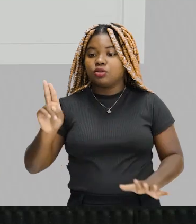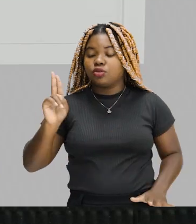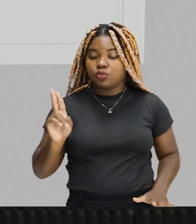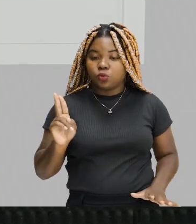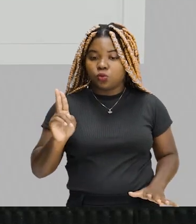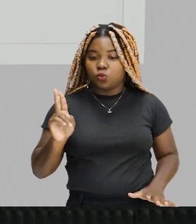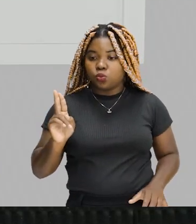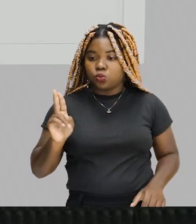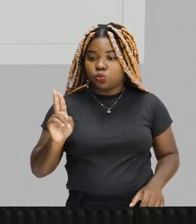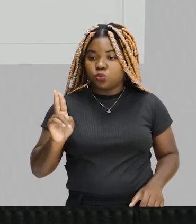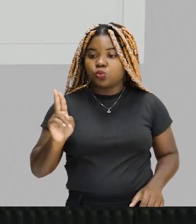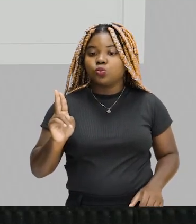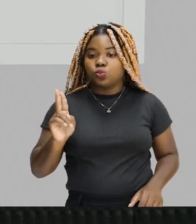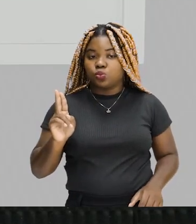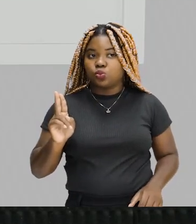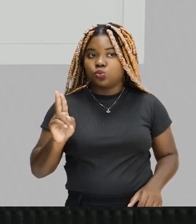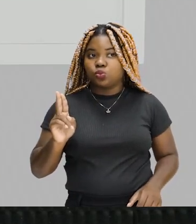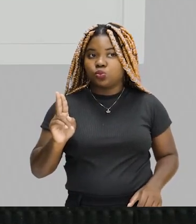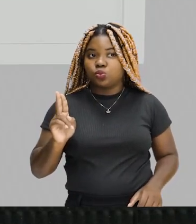certo? Que nós vamos representar